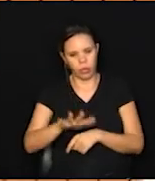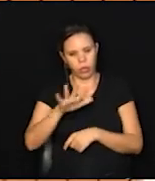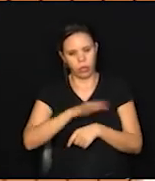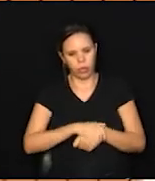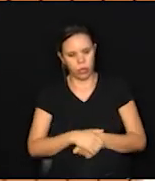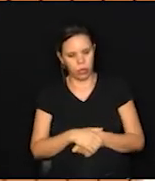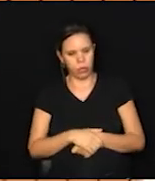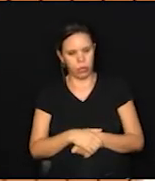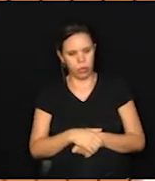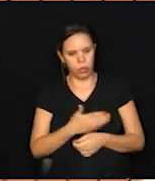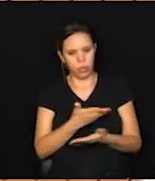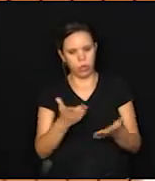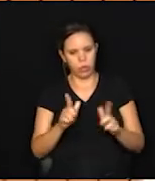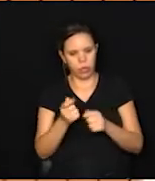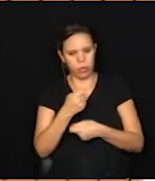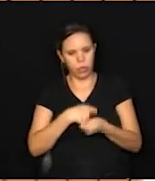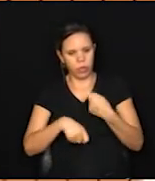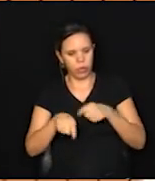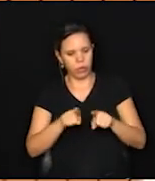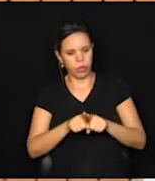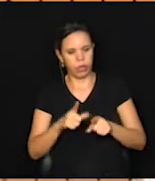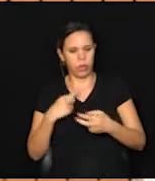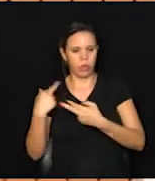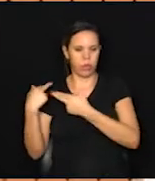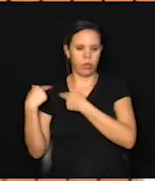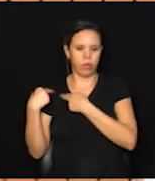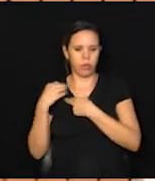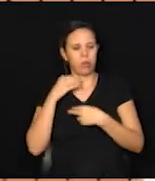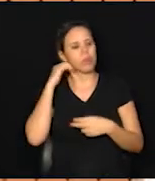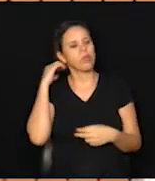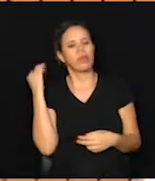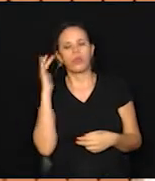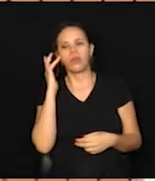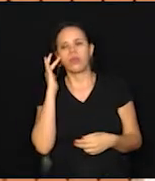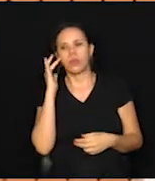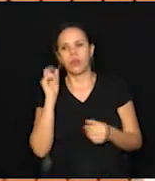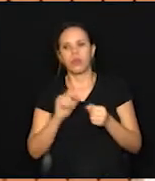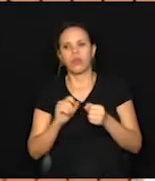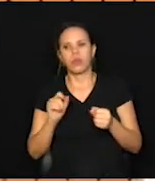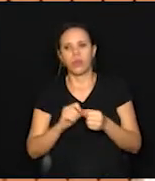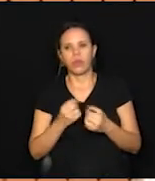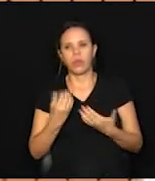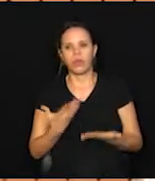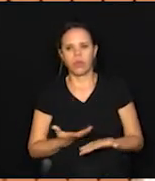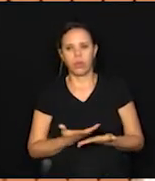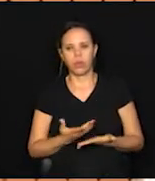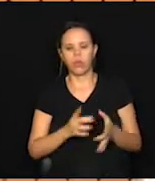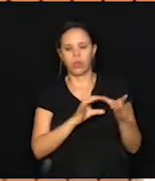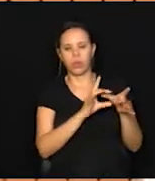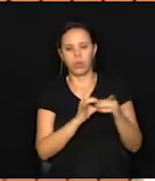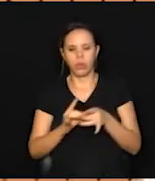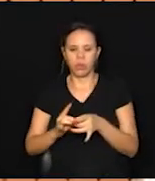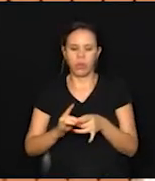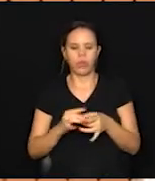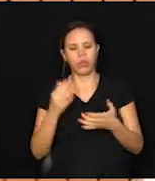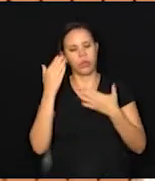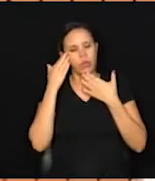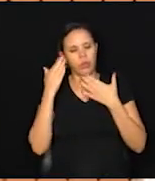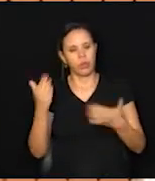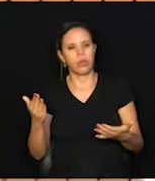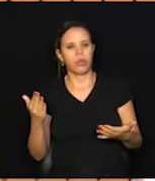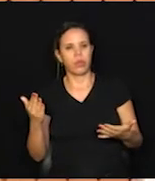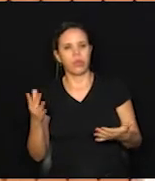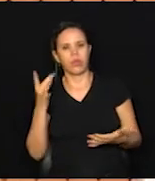Os senhores, como gestores, também têm essa responsabilidade, eu acho que têm feito também com coerência. Então, agradecer